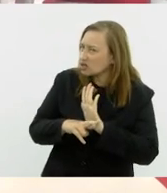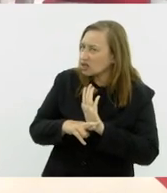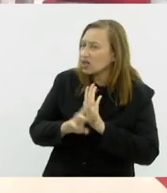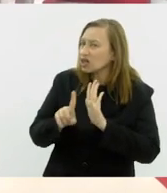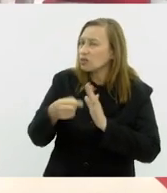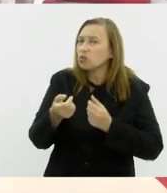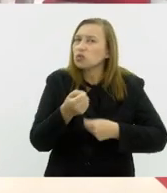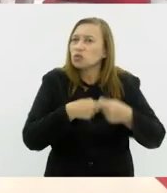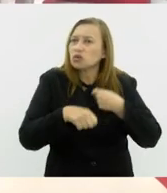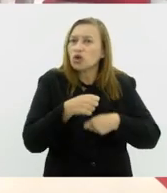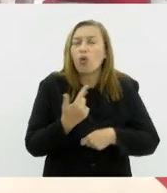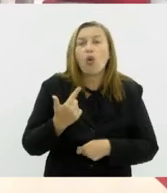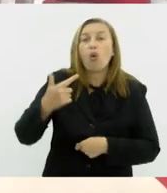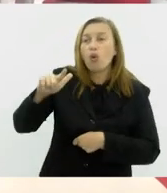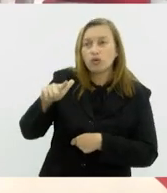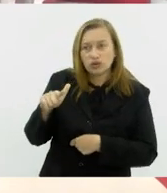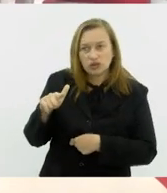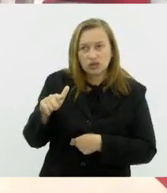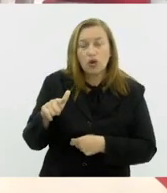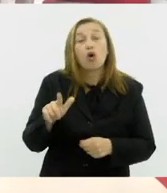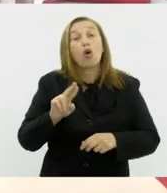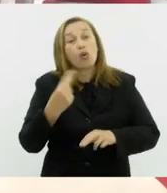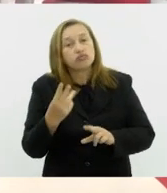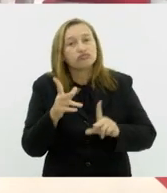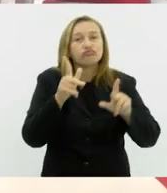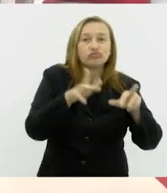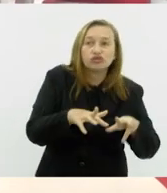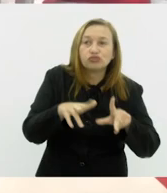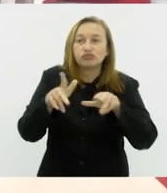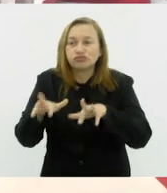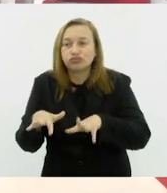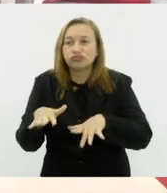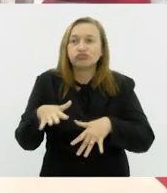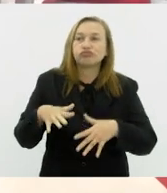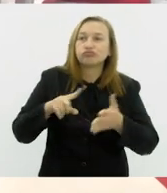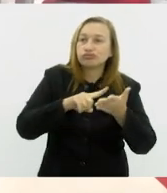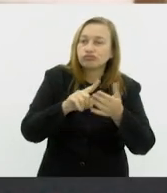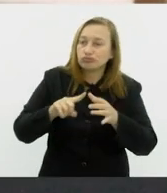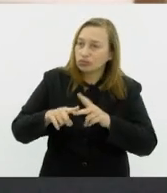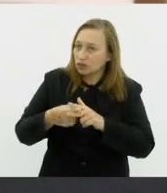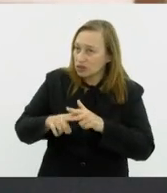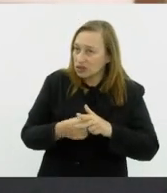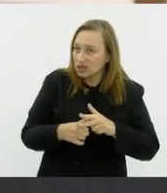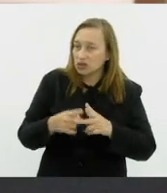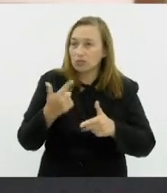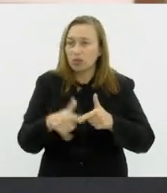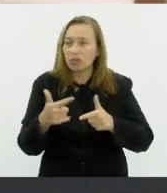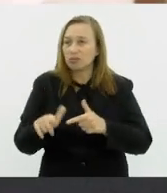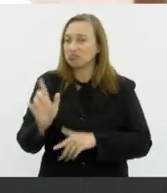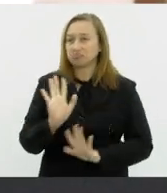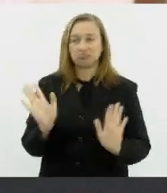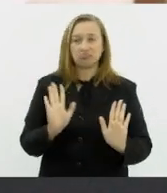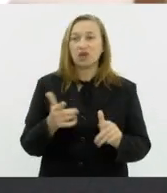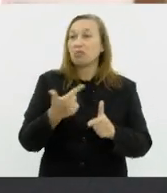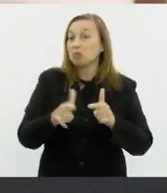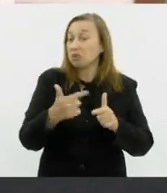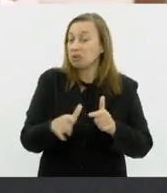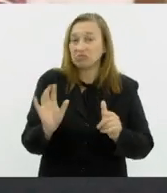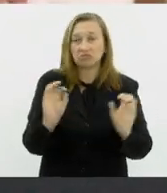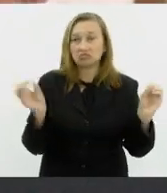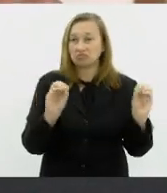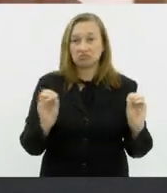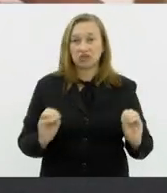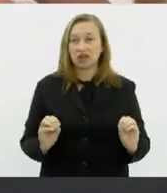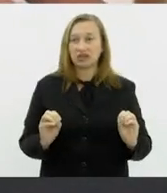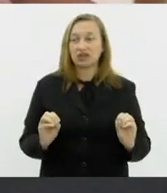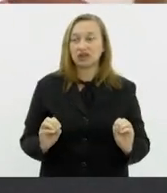negociar outras, né, ou diferentes no âmbito de um termo de ajustamento de conduta? Seria um problema. Nós fizemos isso há 12 anos atrás.